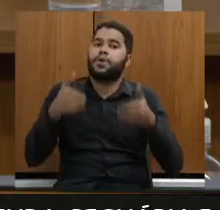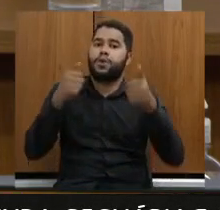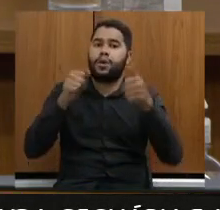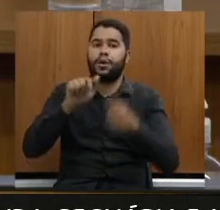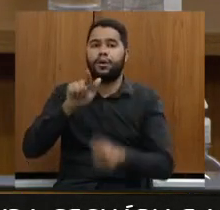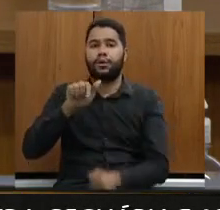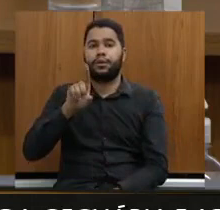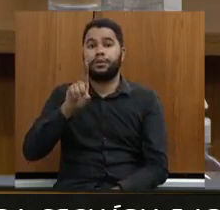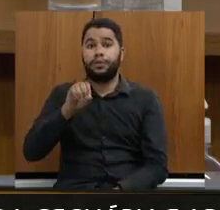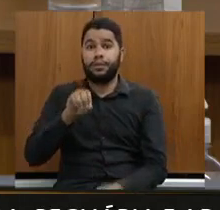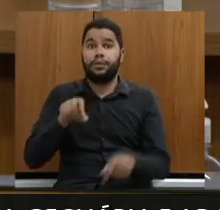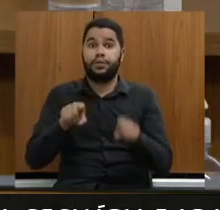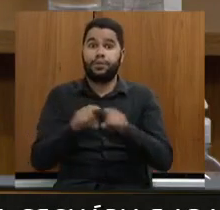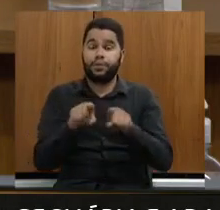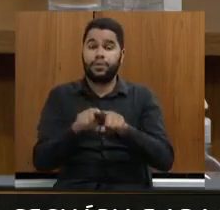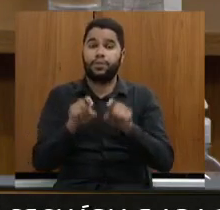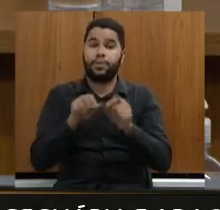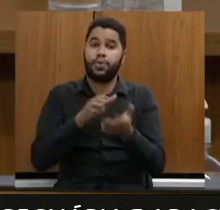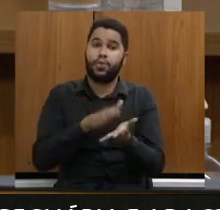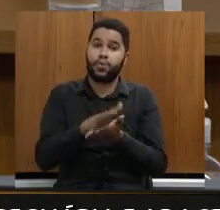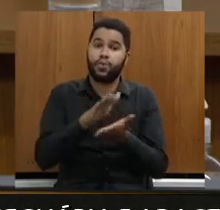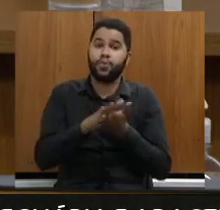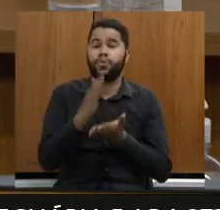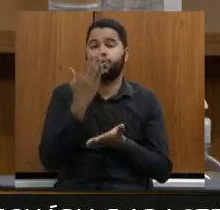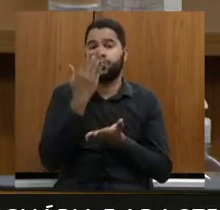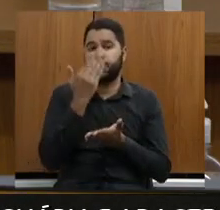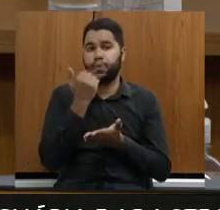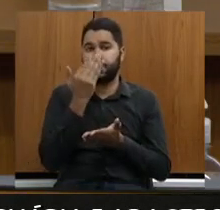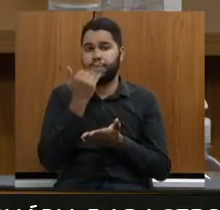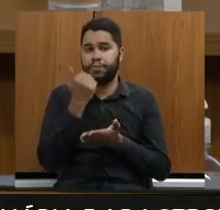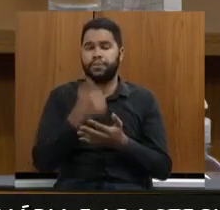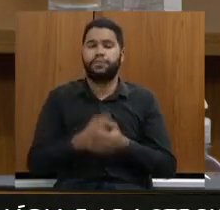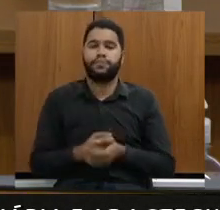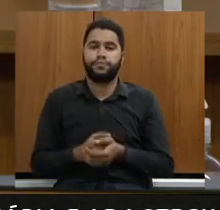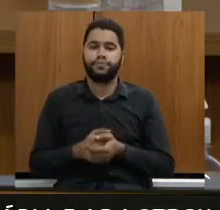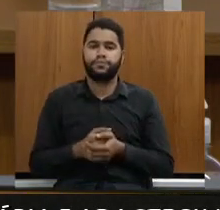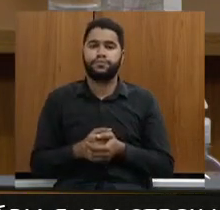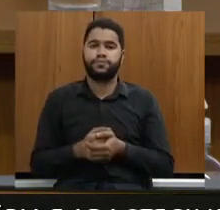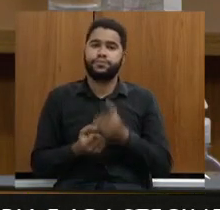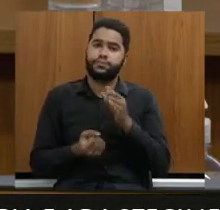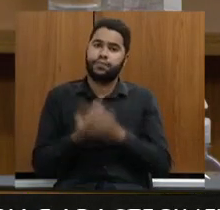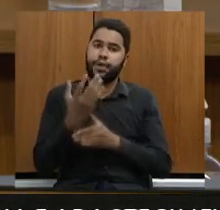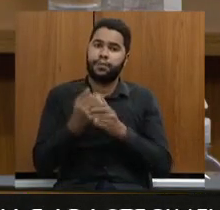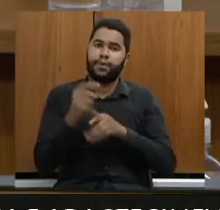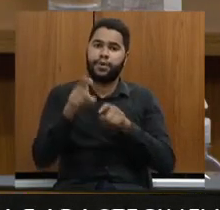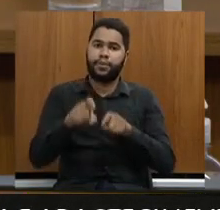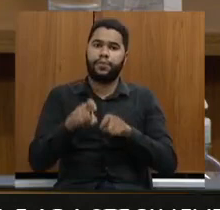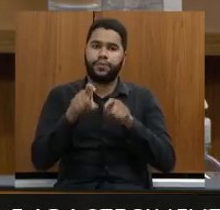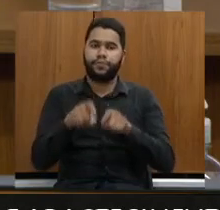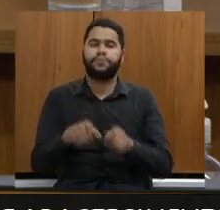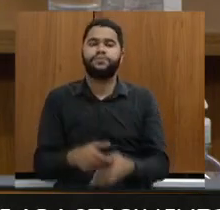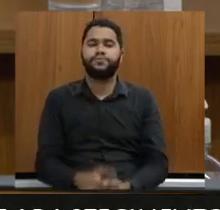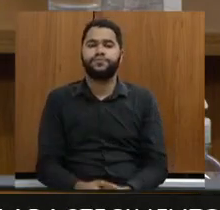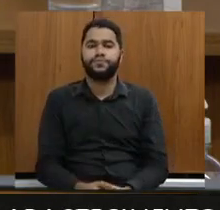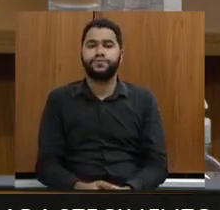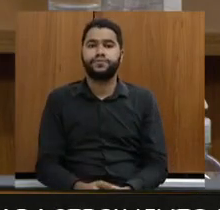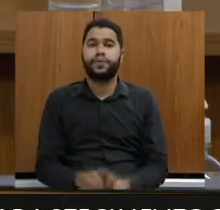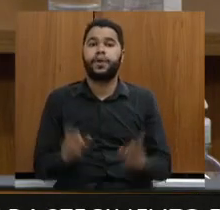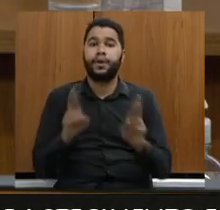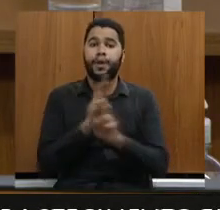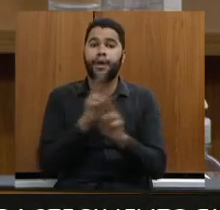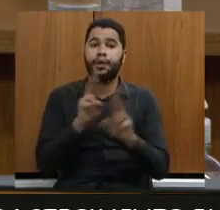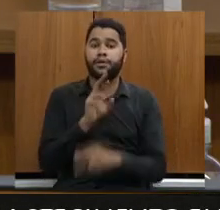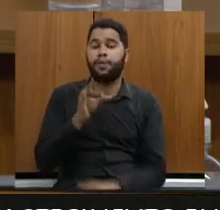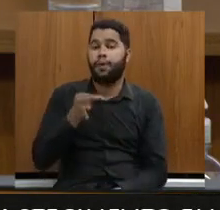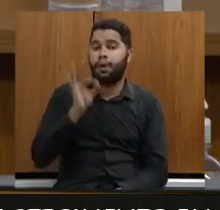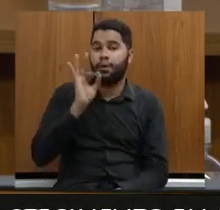Gado e também do curso da alimentação é para os produtores rurais em relação